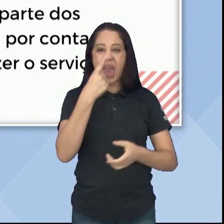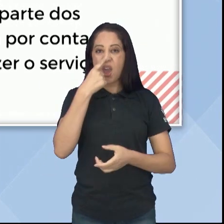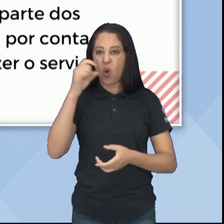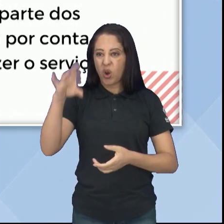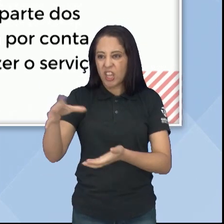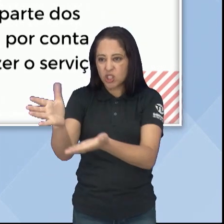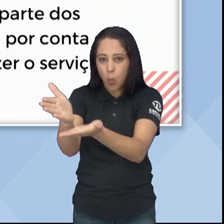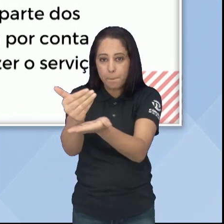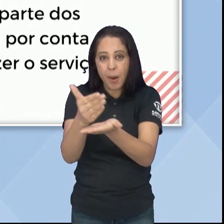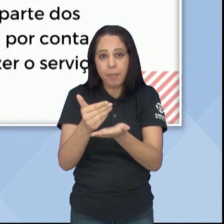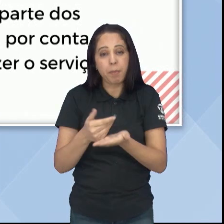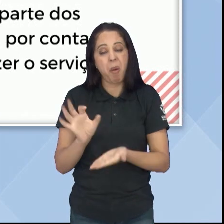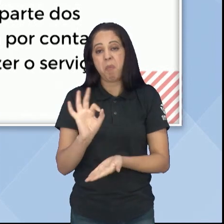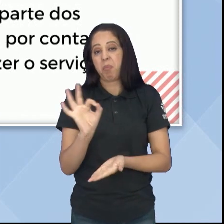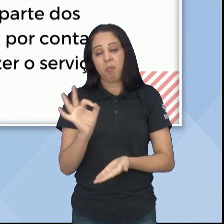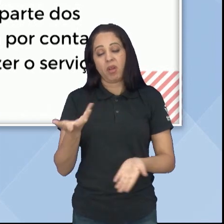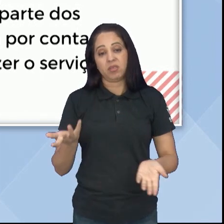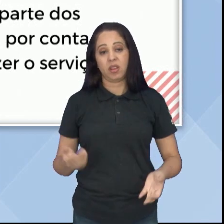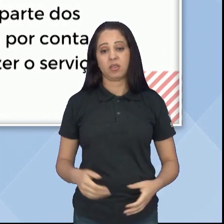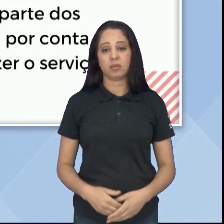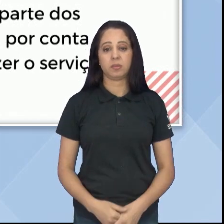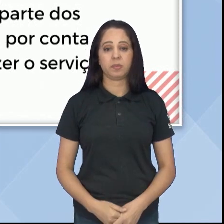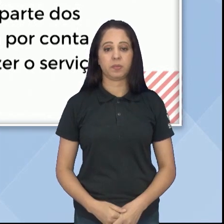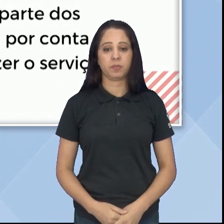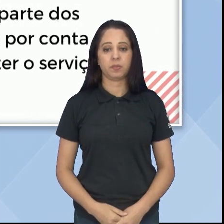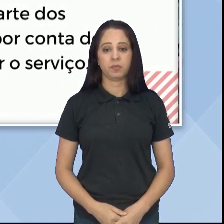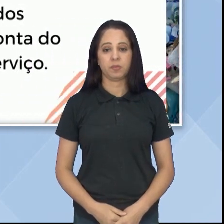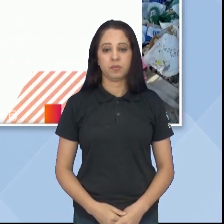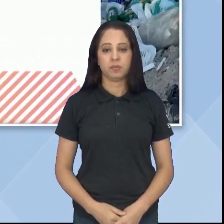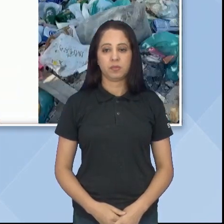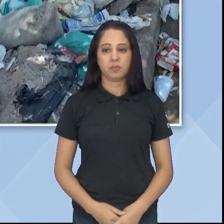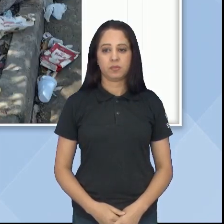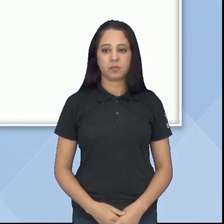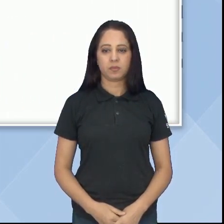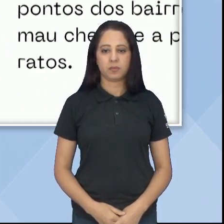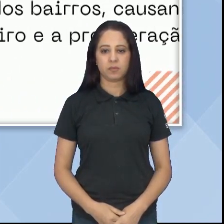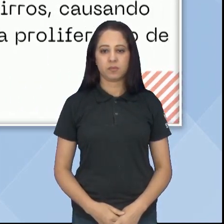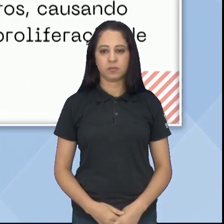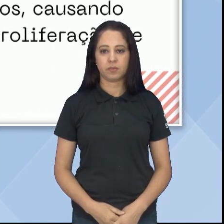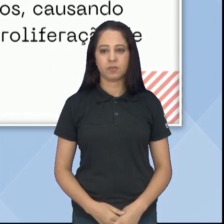tempo que era necessário para fazer o serviço. A próxima.